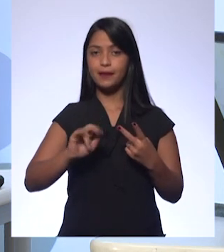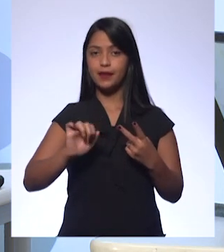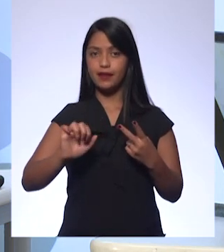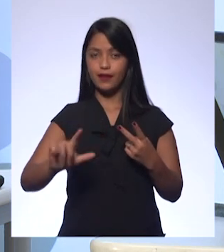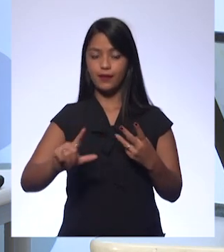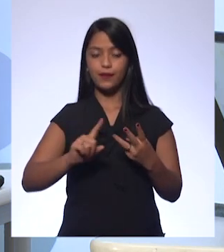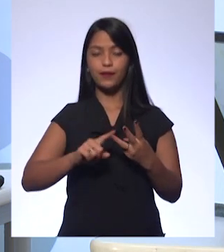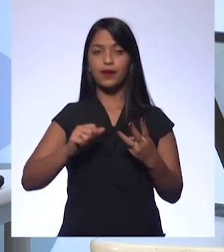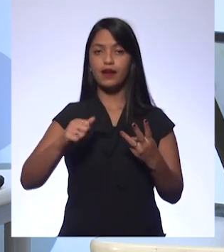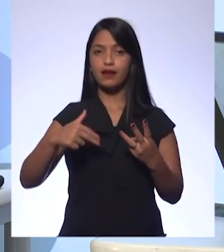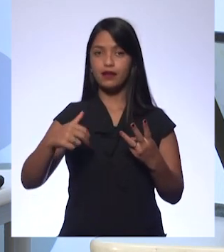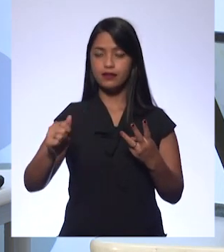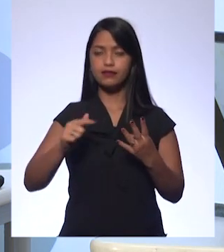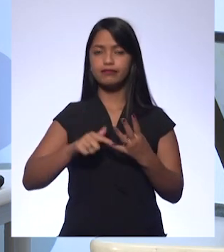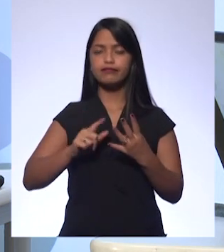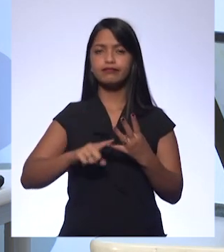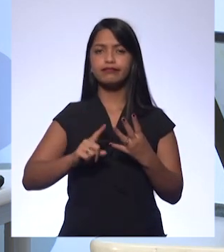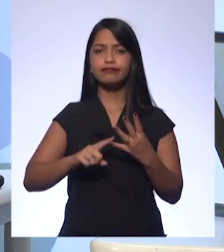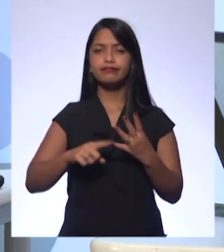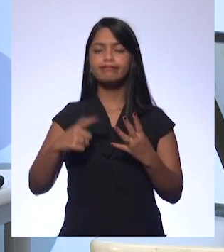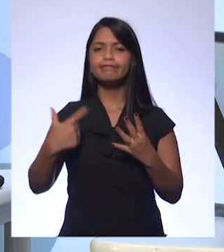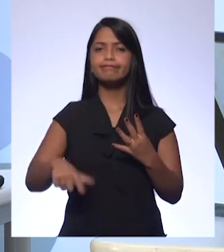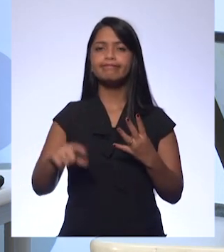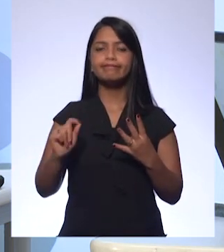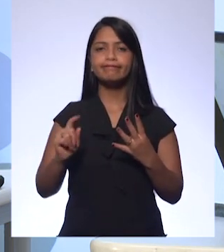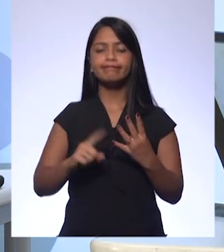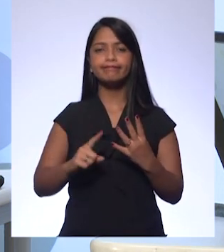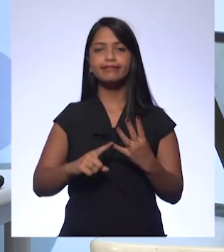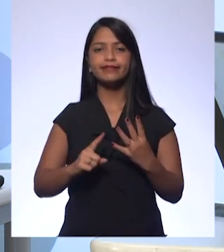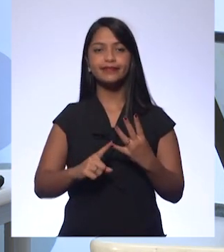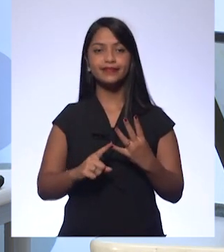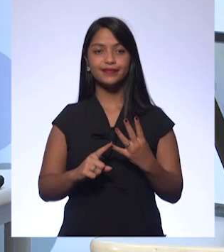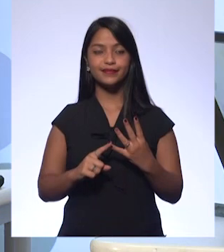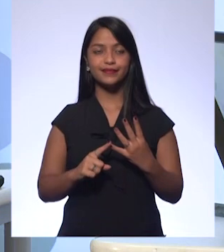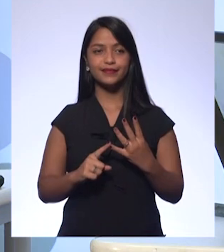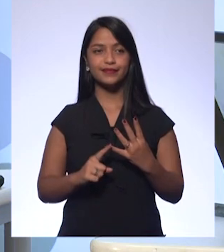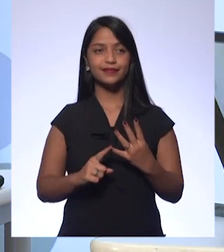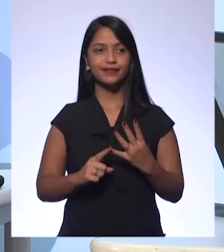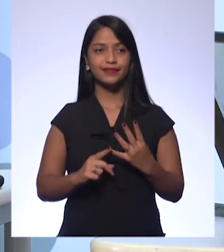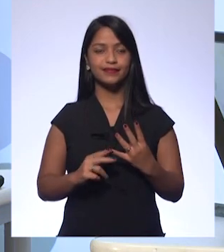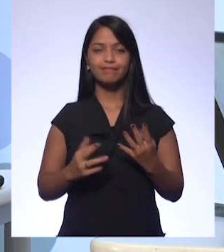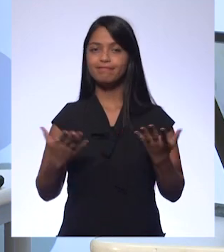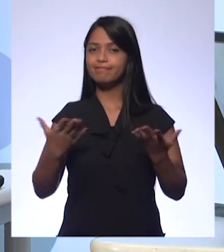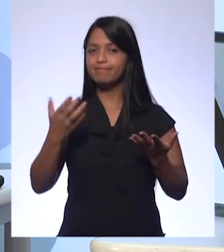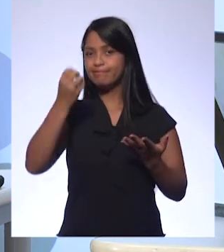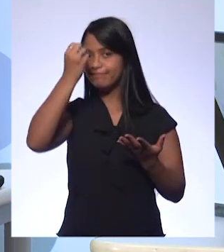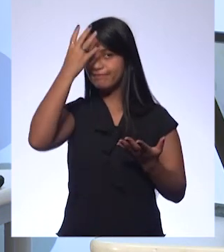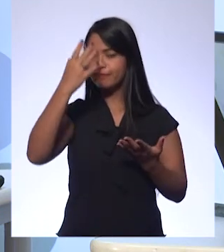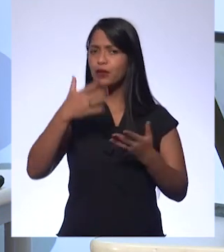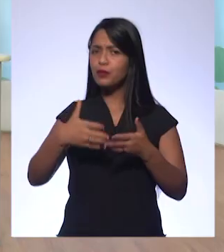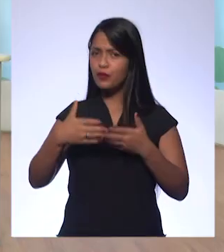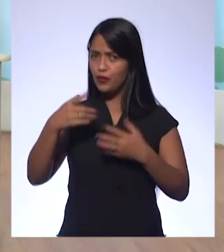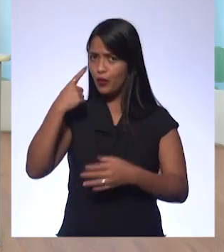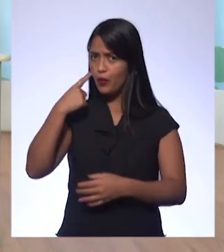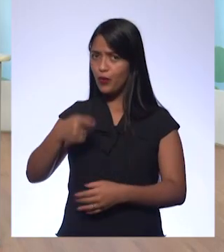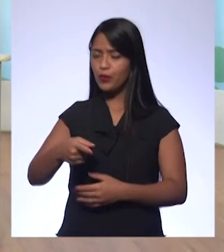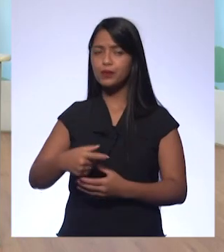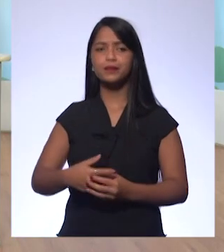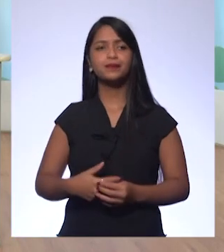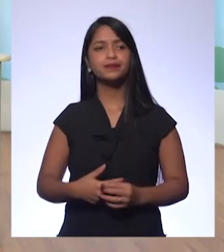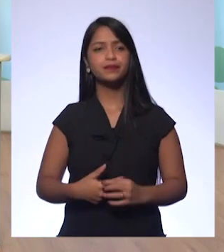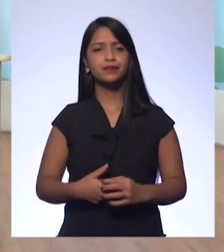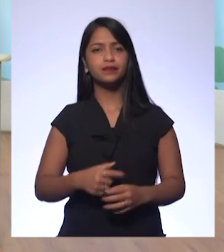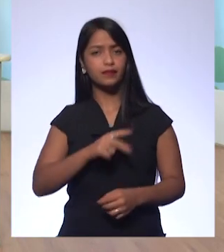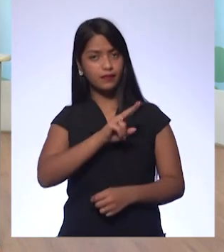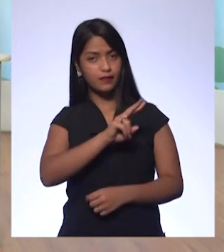aluno. Tem mais um aluno que eu perdi. Que agora eu não lembro. Déia, olha aí para mim. Ah, é o